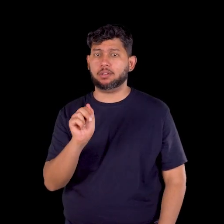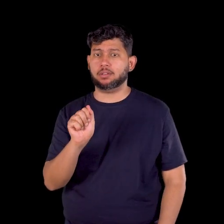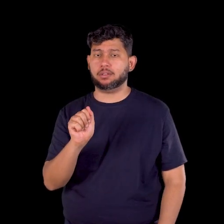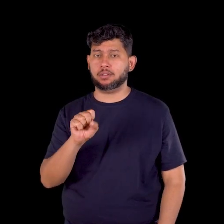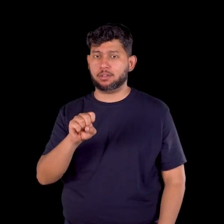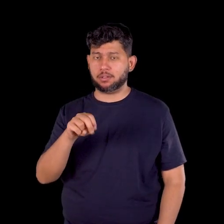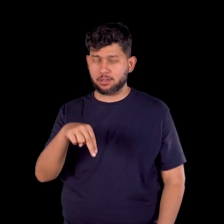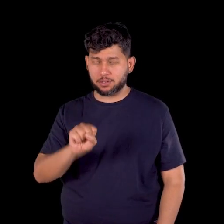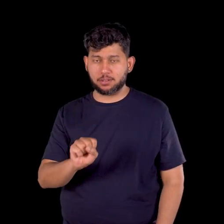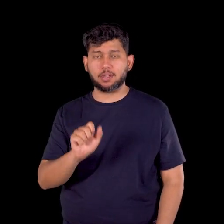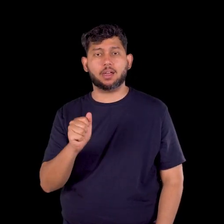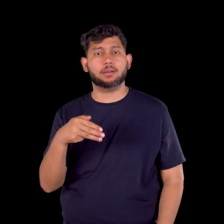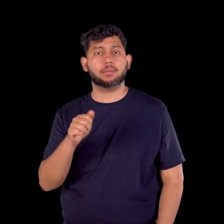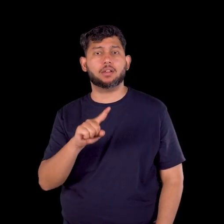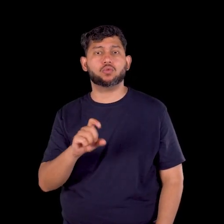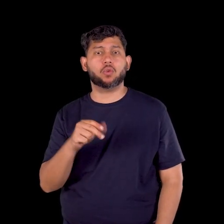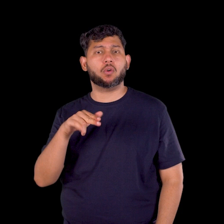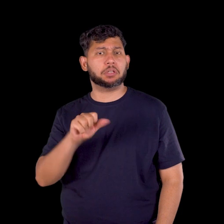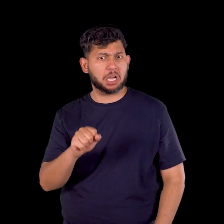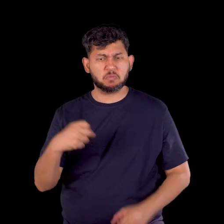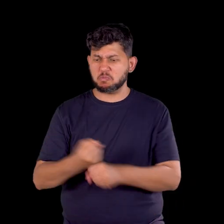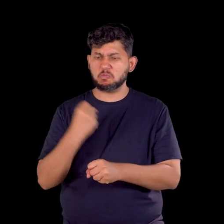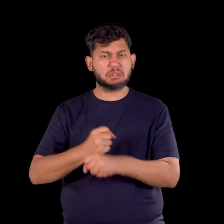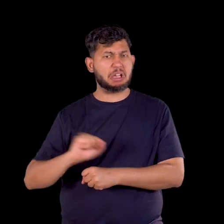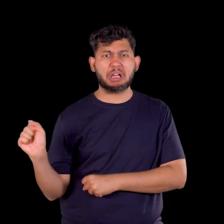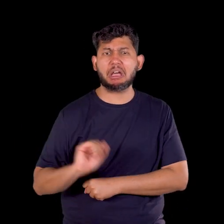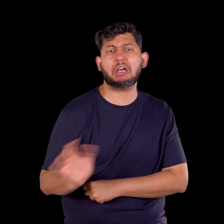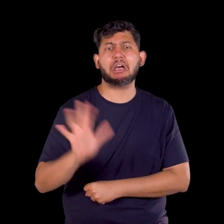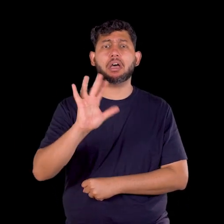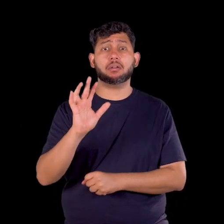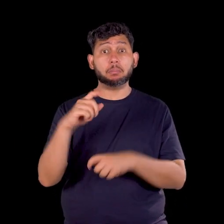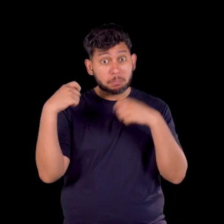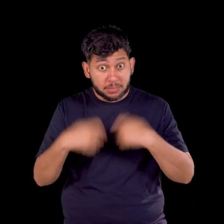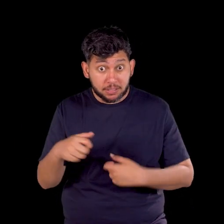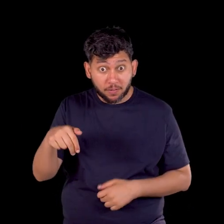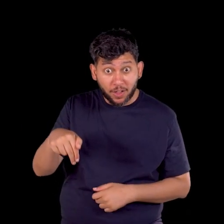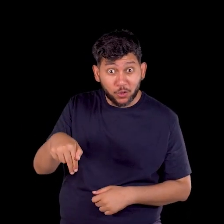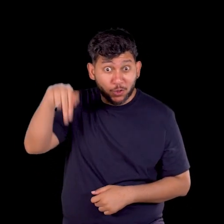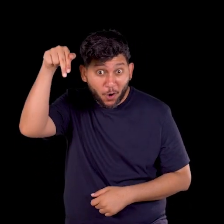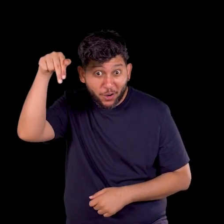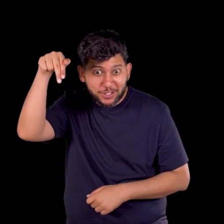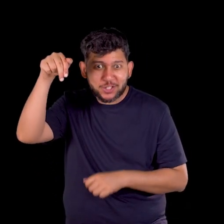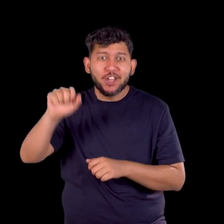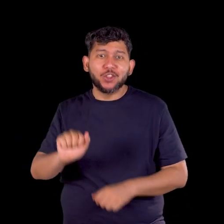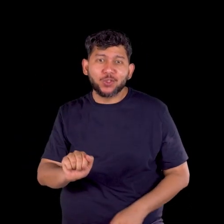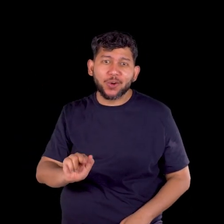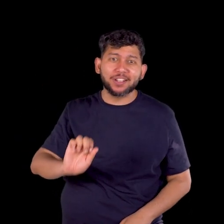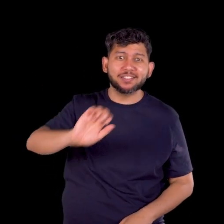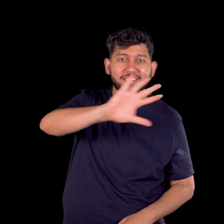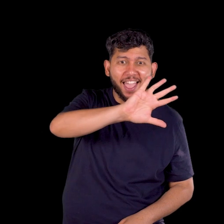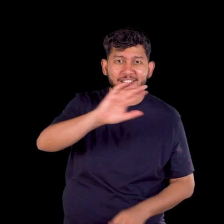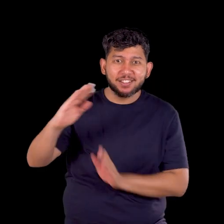obra faraônica que deveria ligar a região Nordeste a Norte, e de lá seguiria pelo Peru e pelo